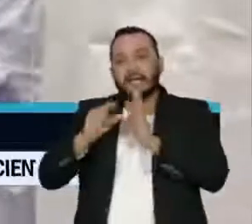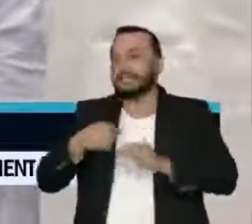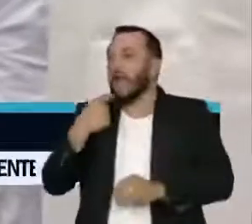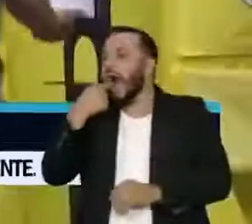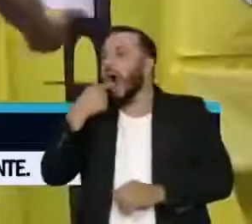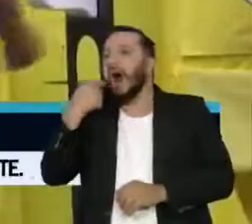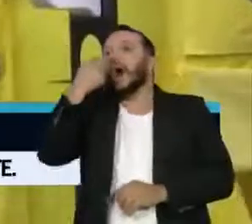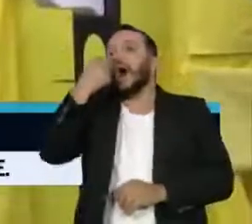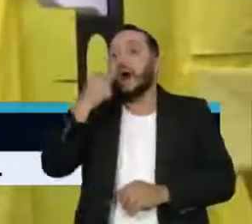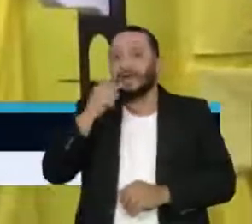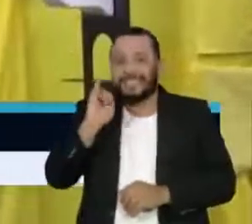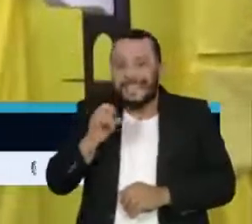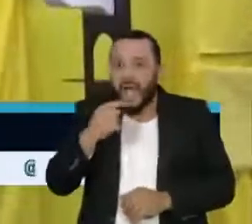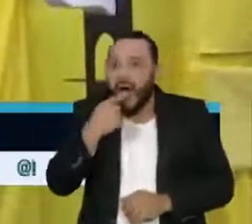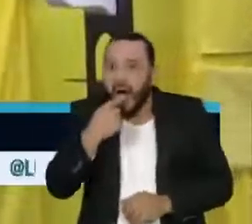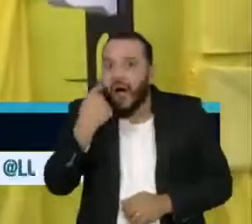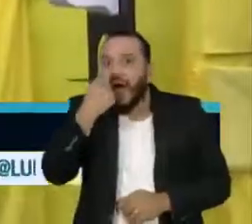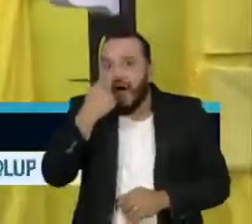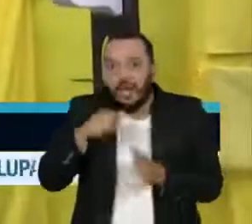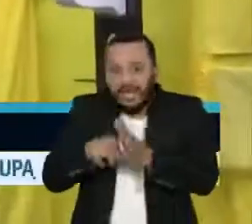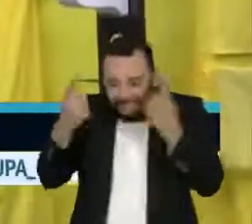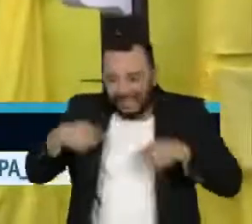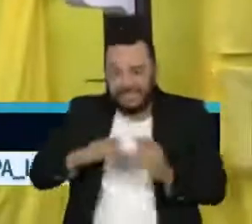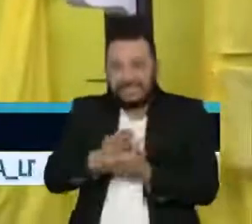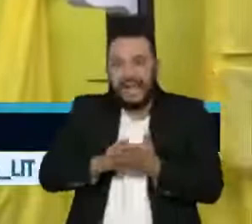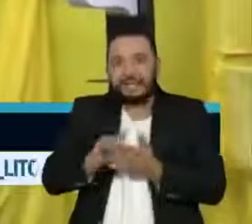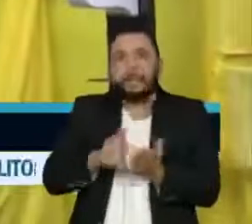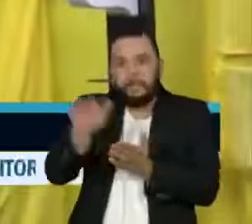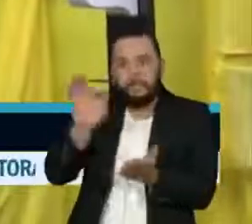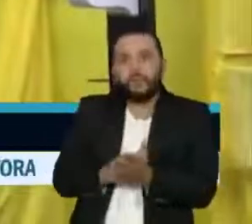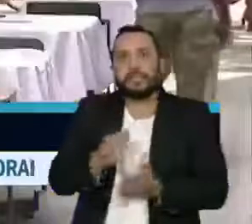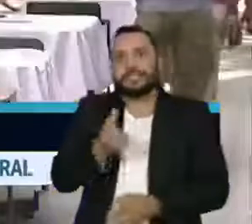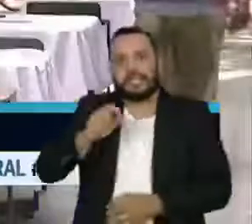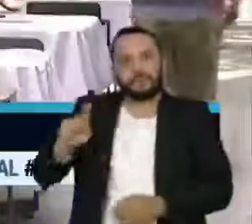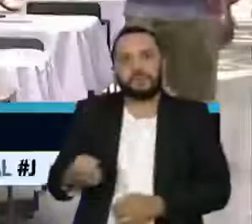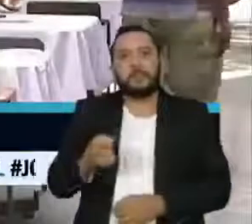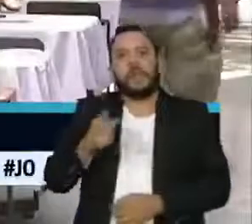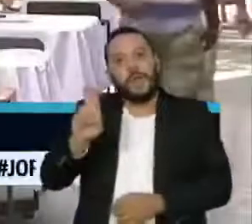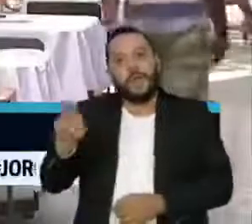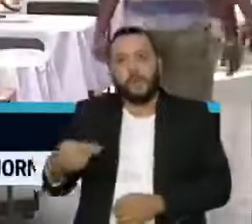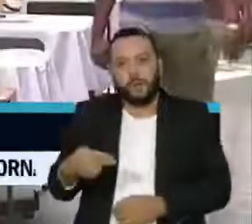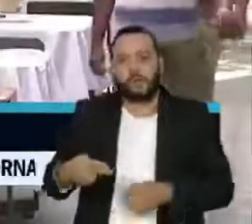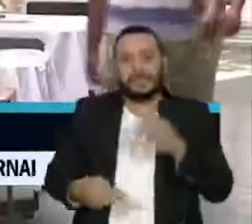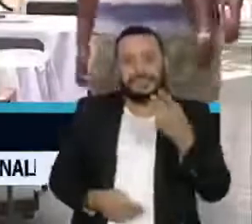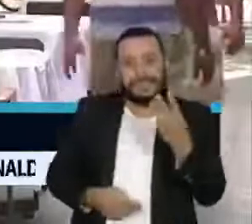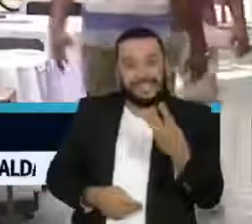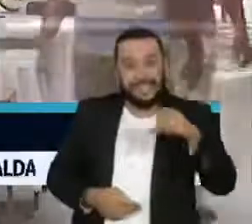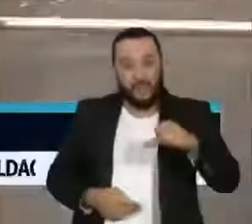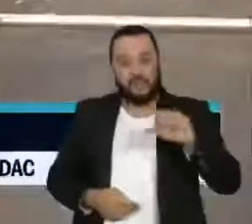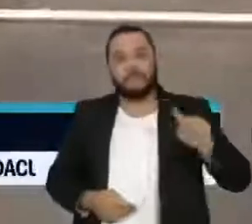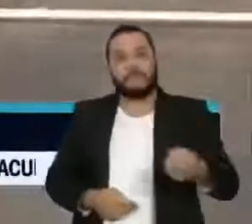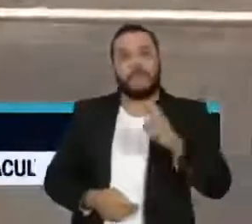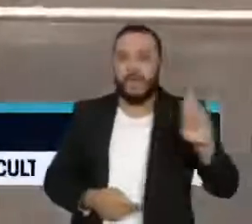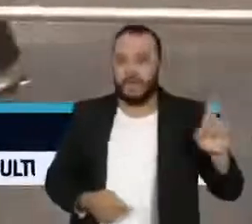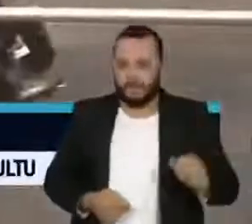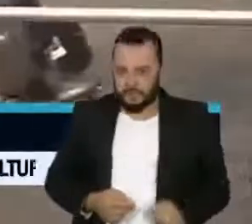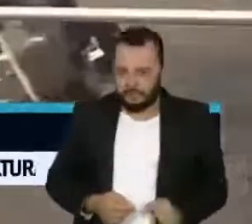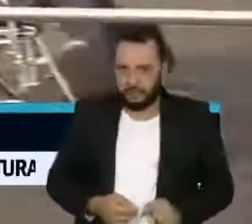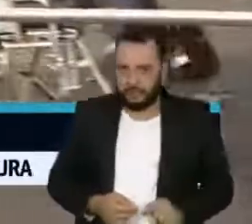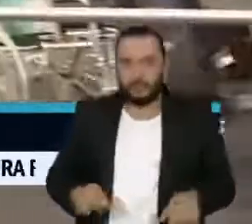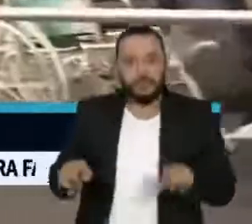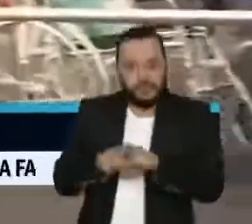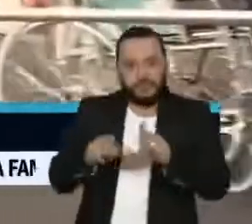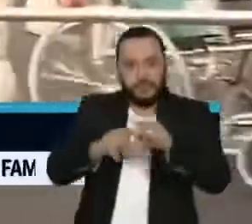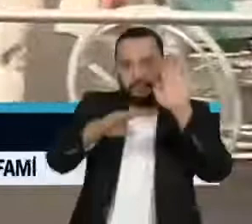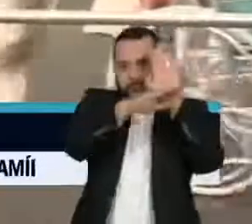resultado negativo poderão ser multados em até 6 mil euros, o equivalente a quase 39 mil reais. O quinto país